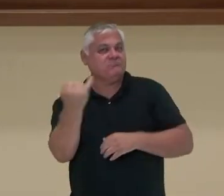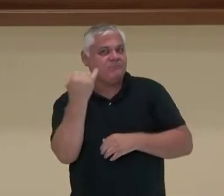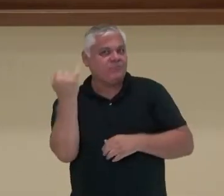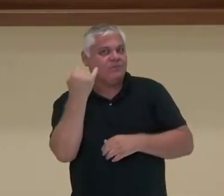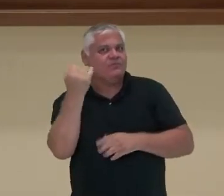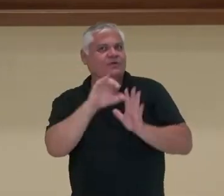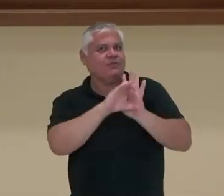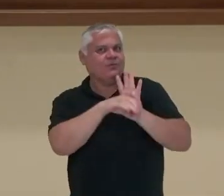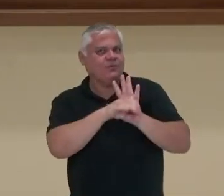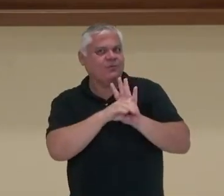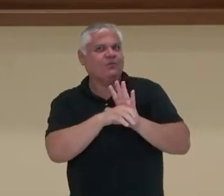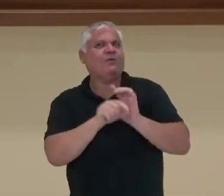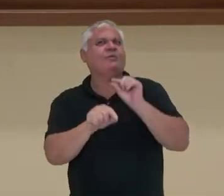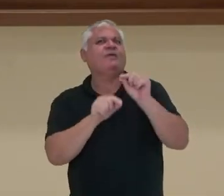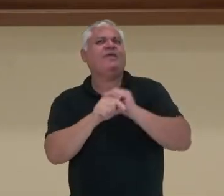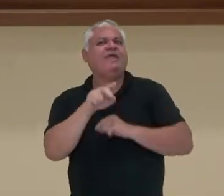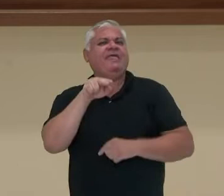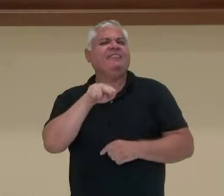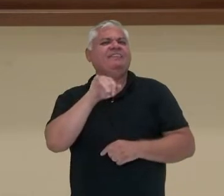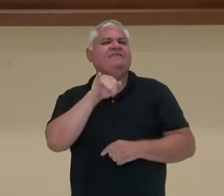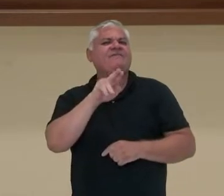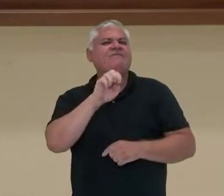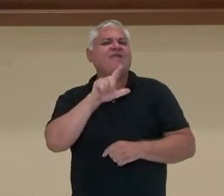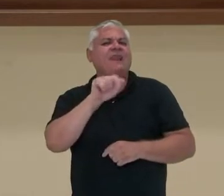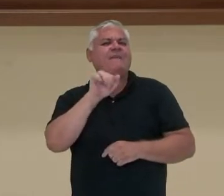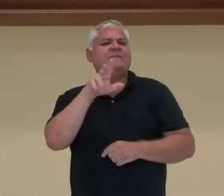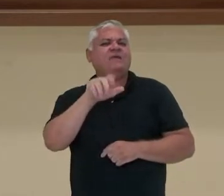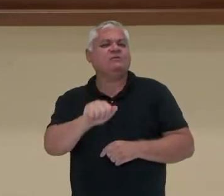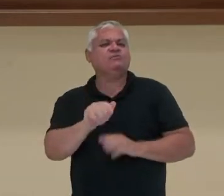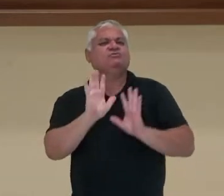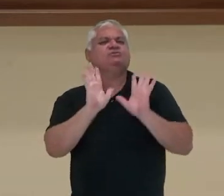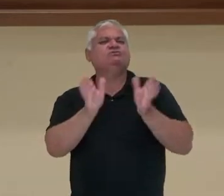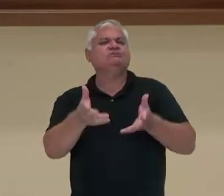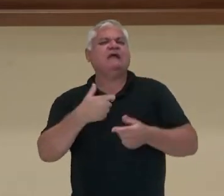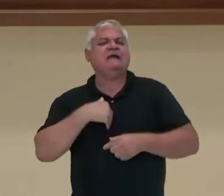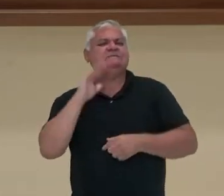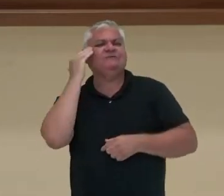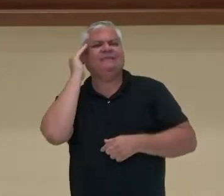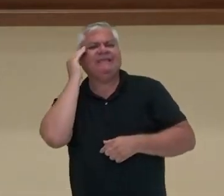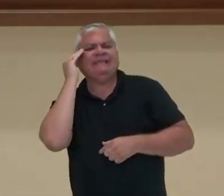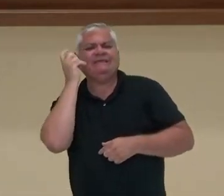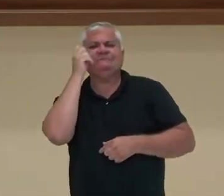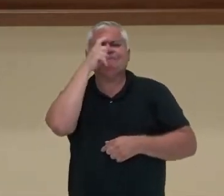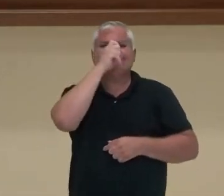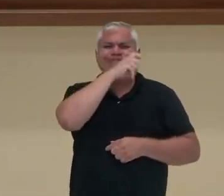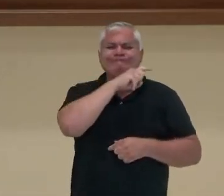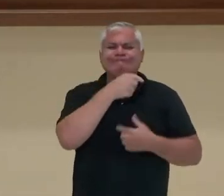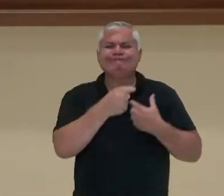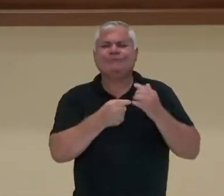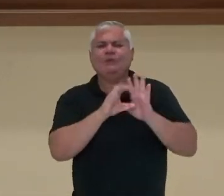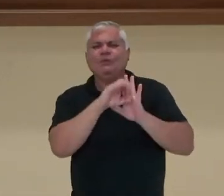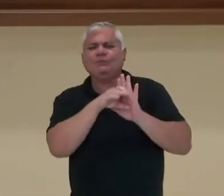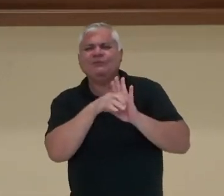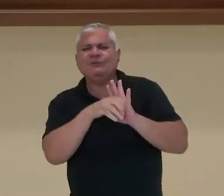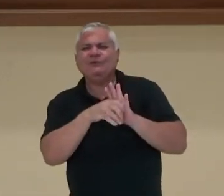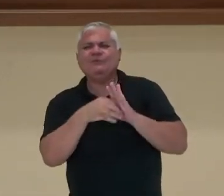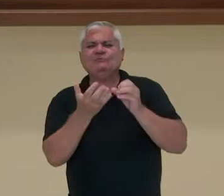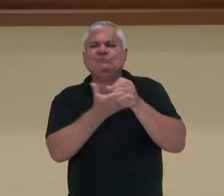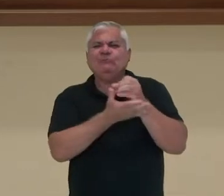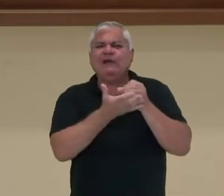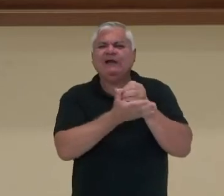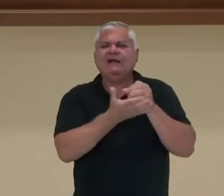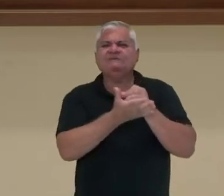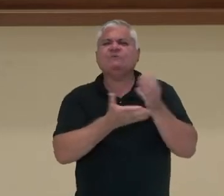o nivelamento. O que é o nivelamento, gente? Aquilo que alguém tem alguma dificuldade em conteúdos básicos que a gente vai